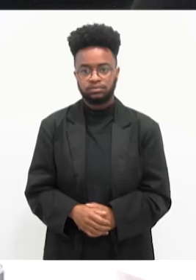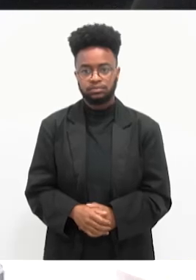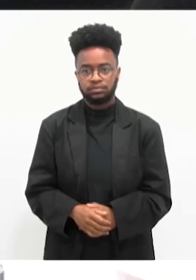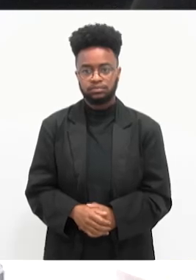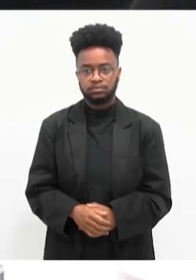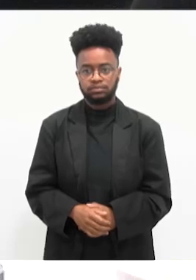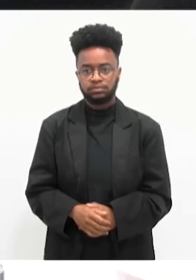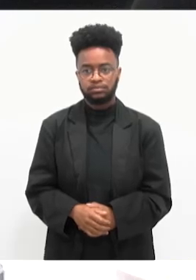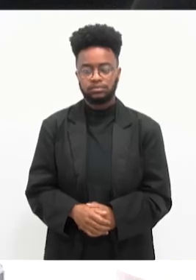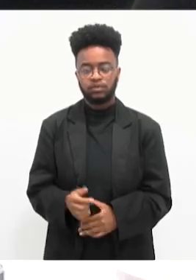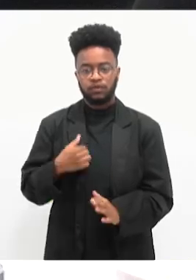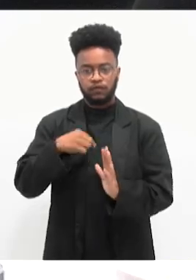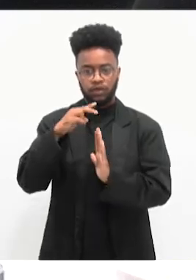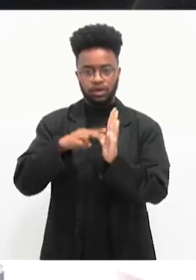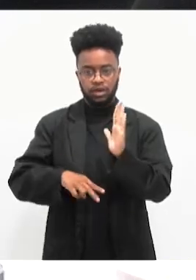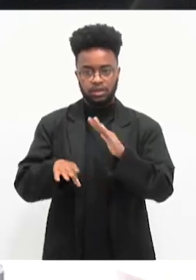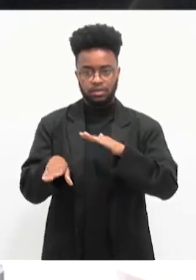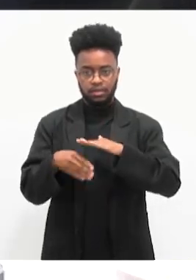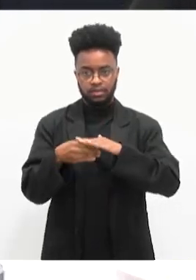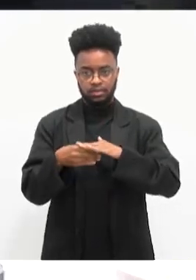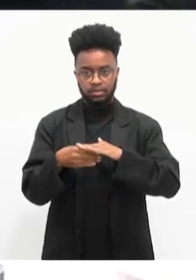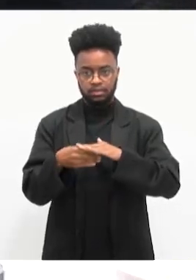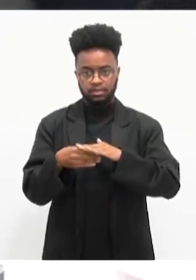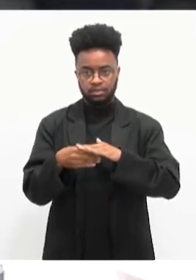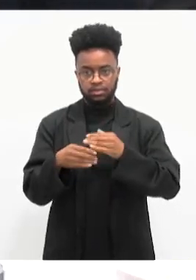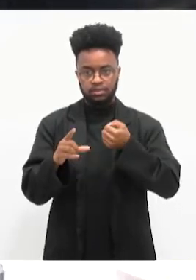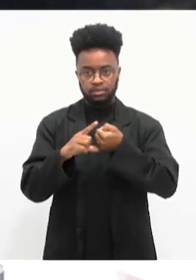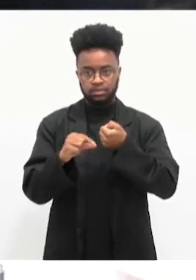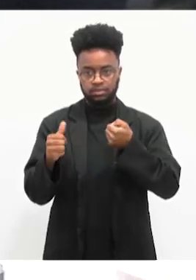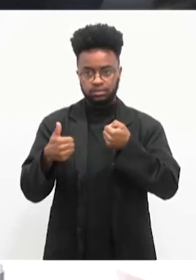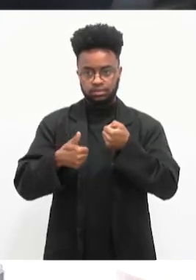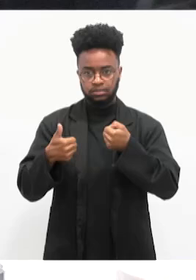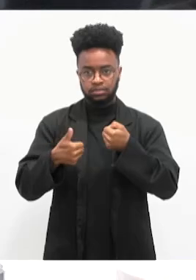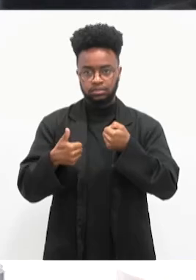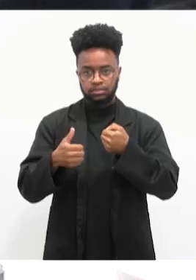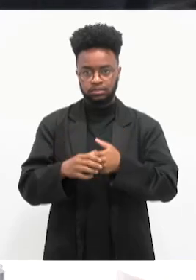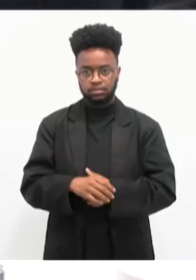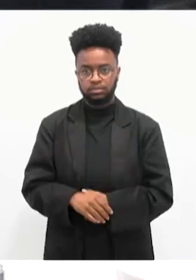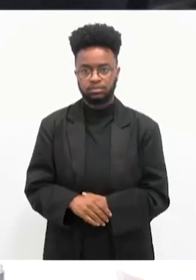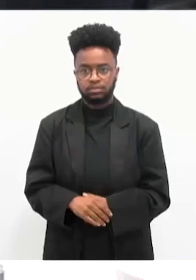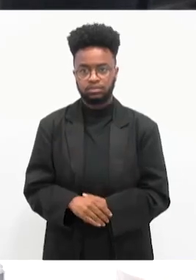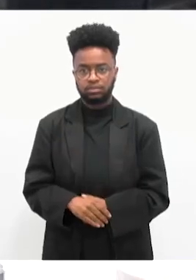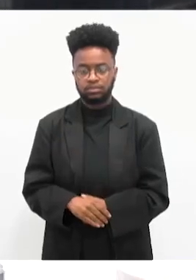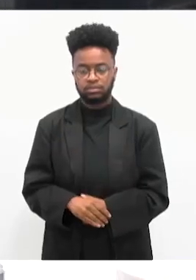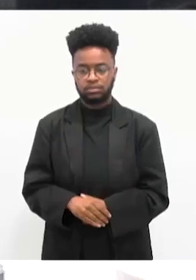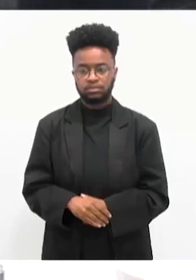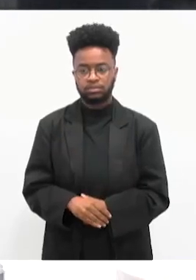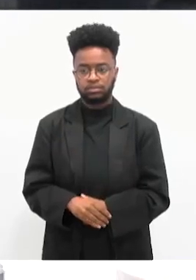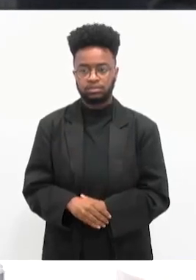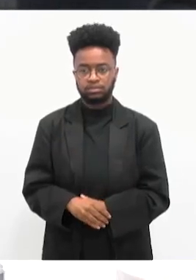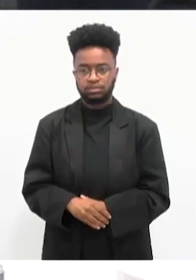Vou ler a emenda para o senhor. Emenda ao artigo 1º. Ele tem, né? Tem, tá na pauta.